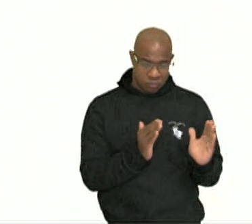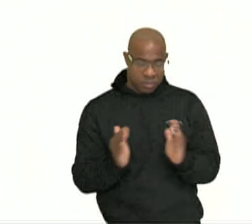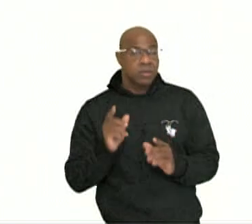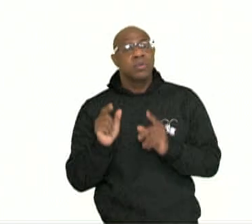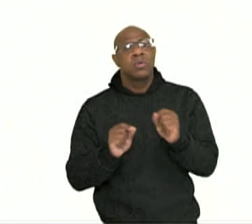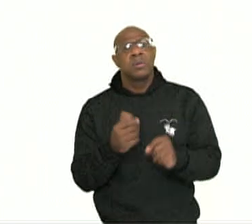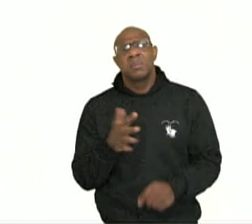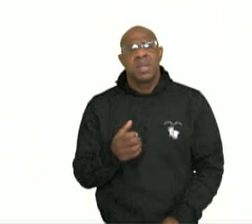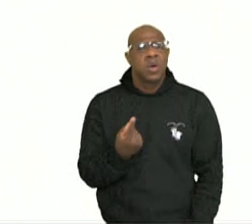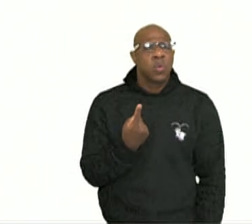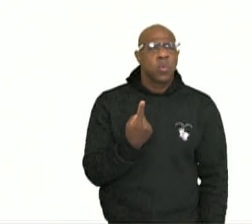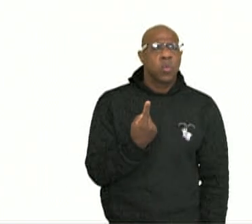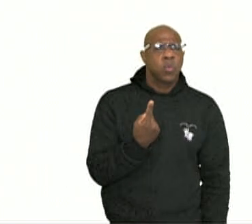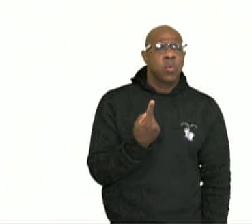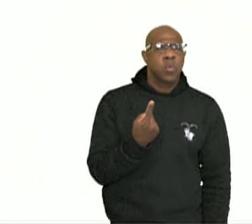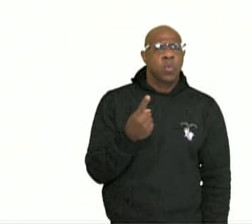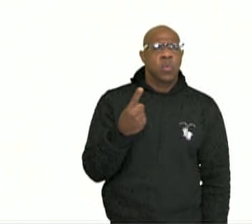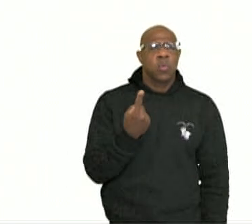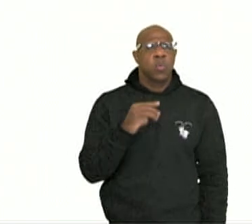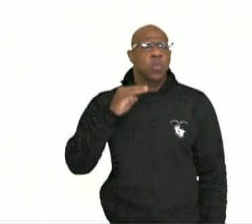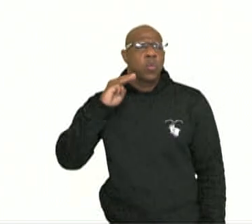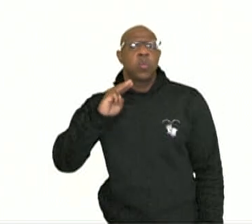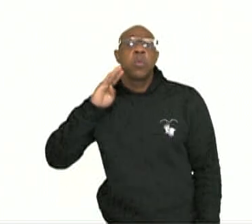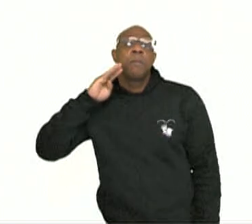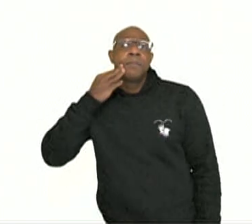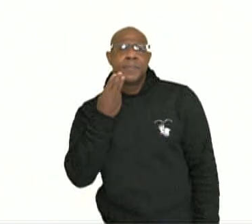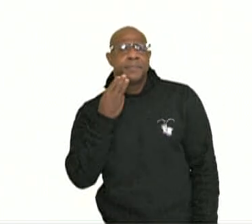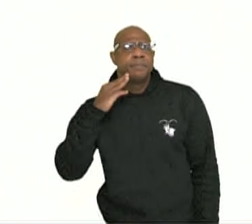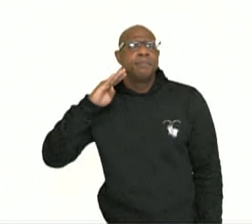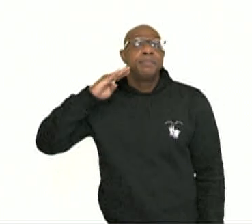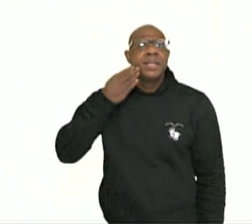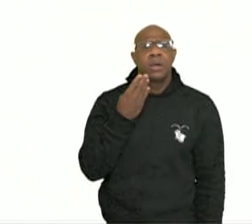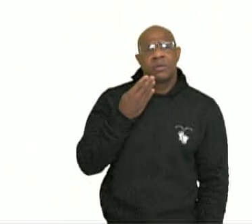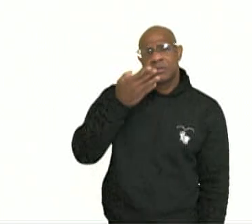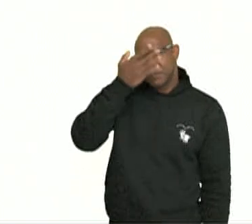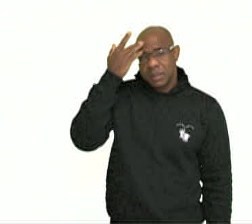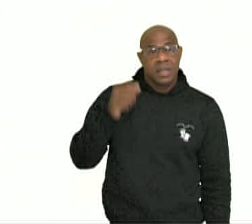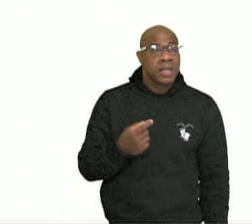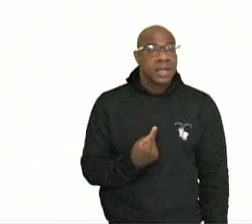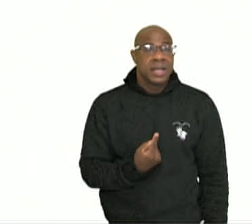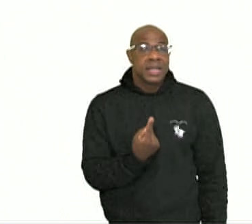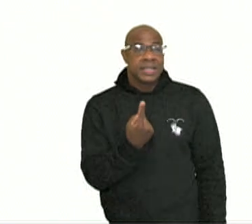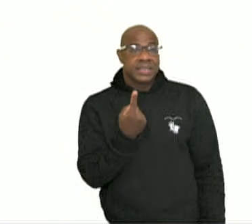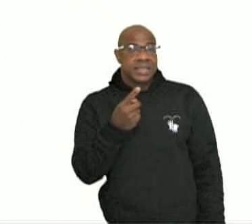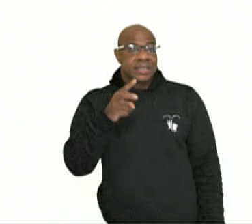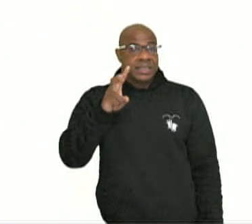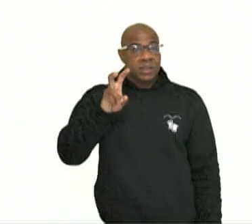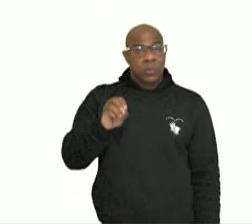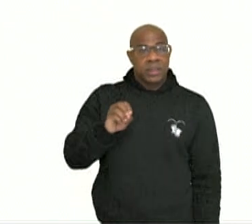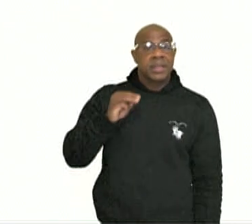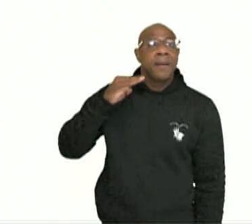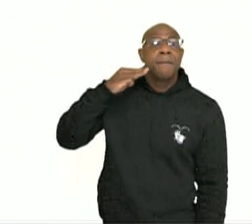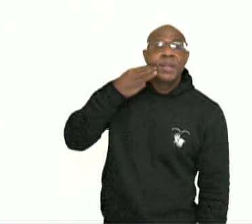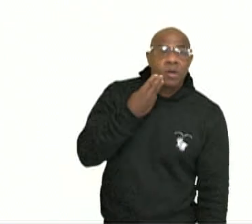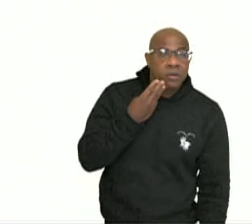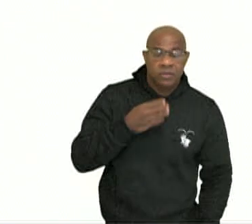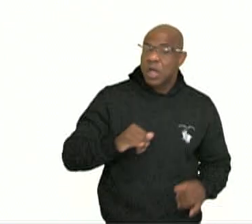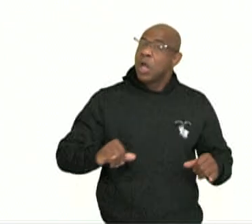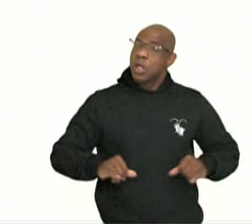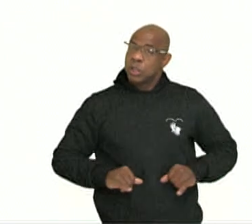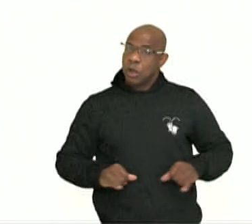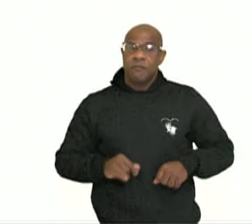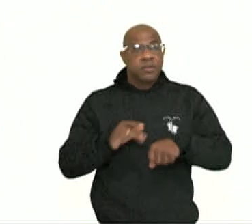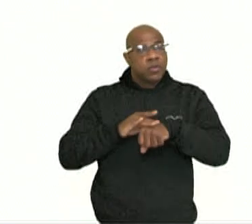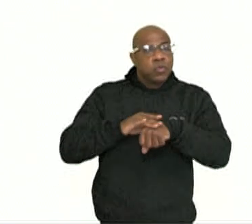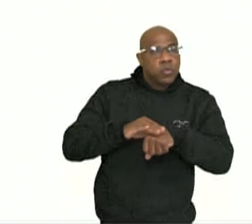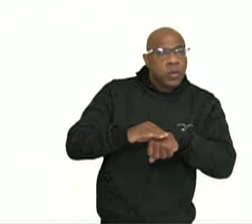mais ou menos 1 bilhão, dos quais 150 milhões sofrem de ancilostomíase, que é uma doença